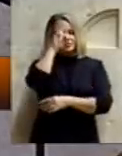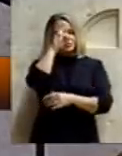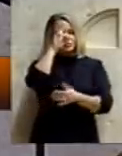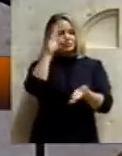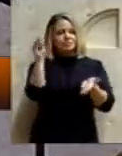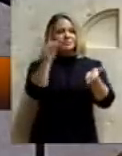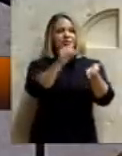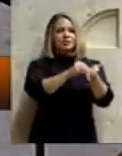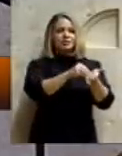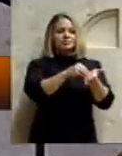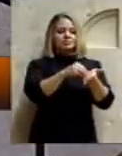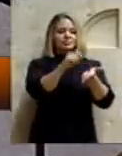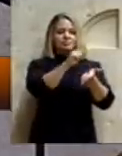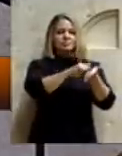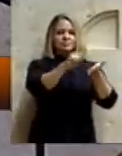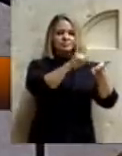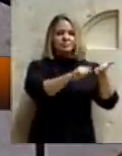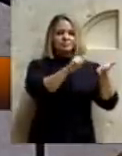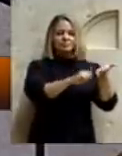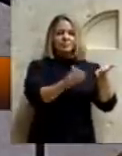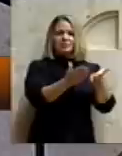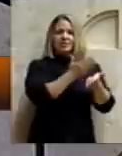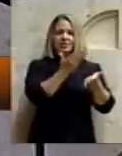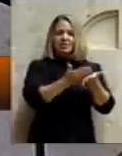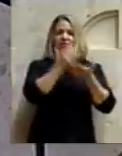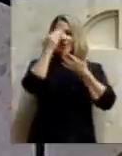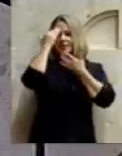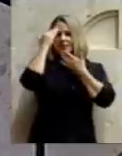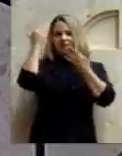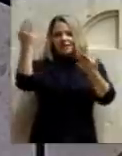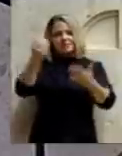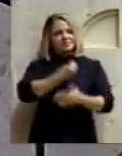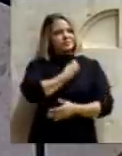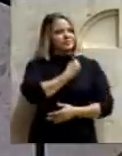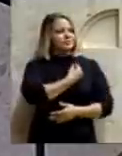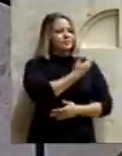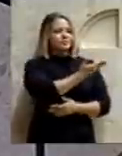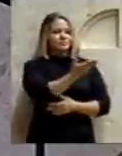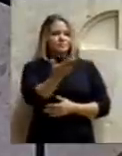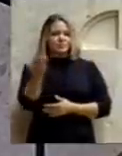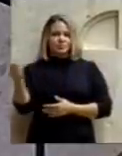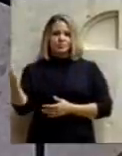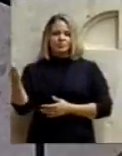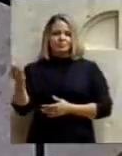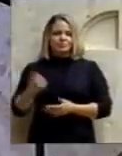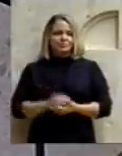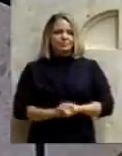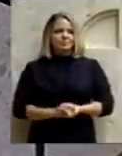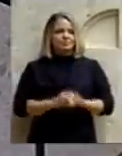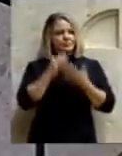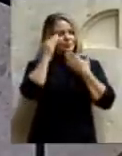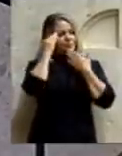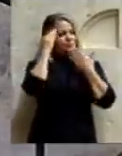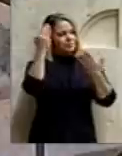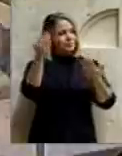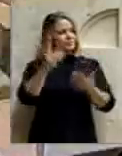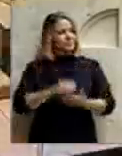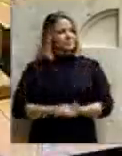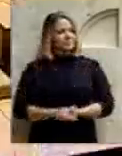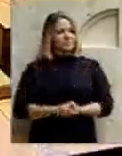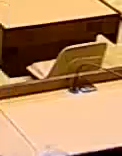do Supremo Tribunal Federal. Agradeço a honrosa presença de todos. Muito obrigado.